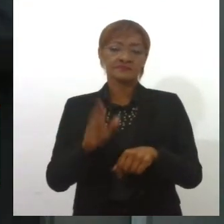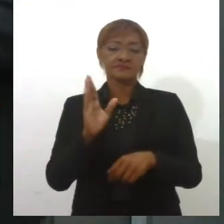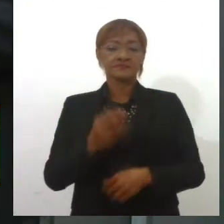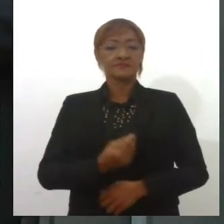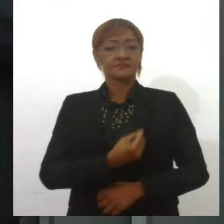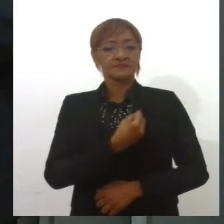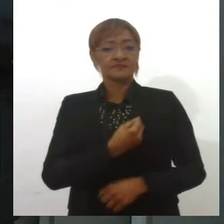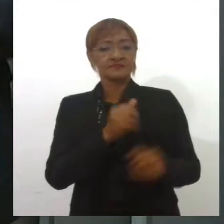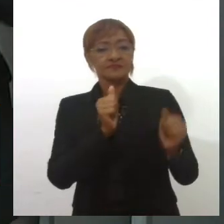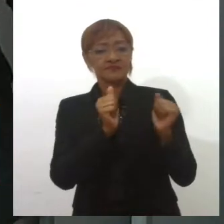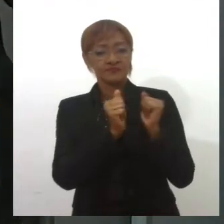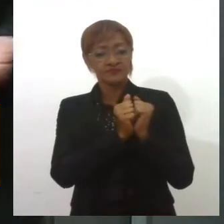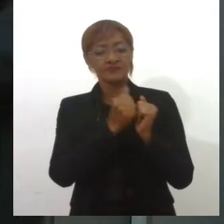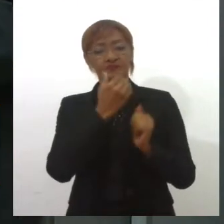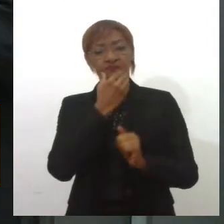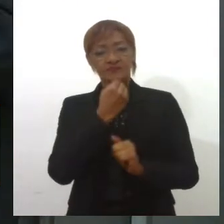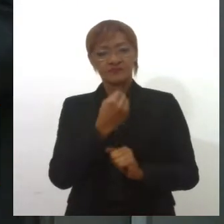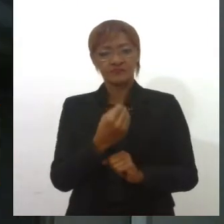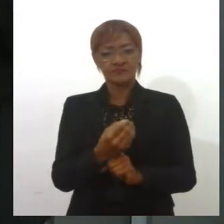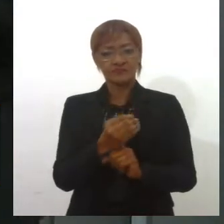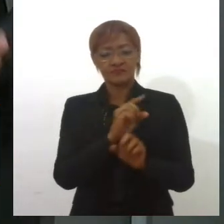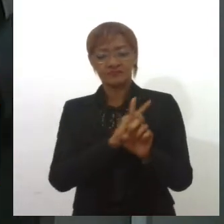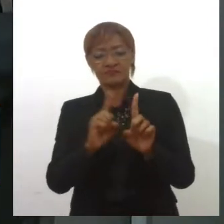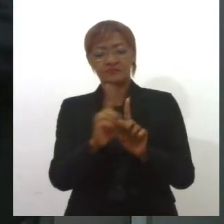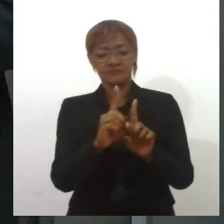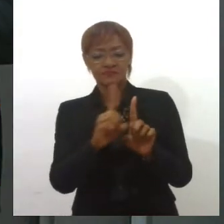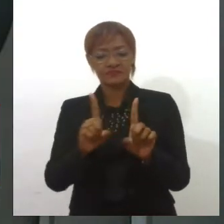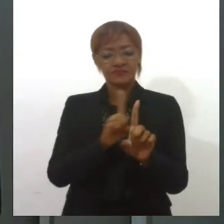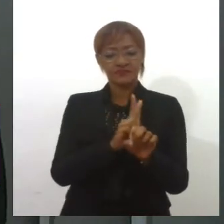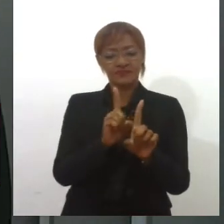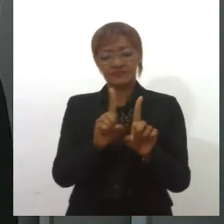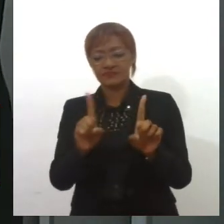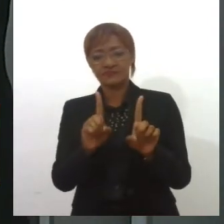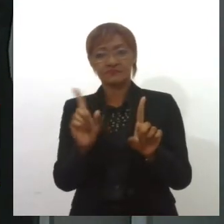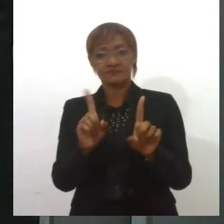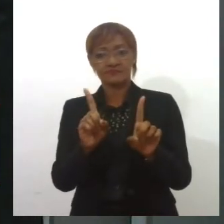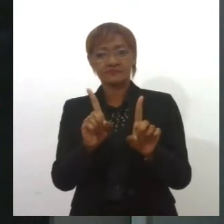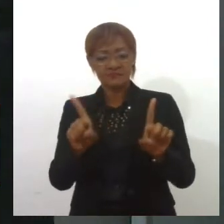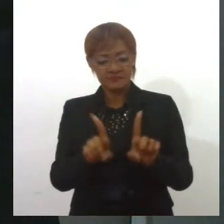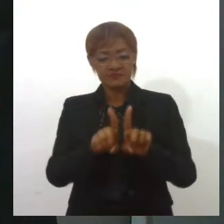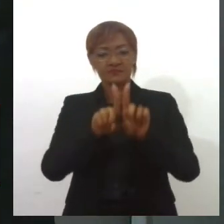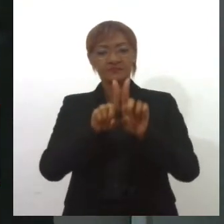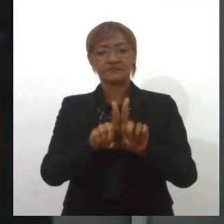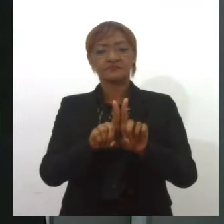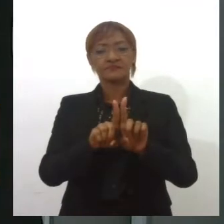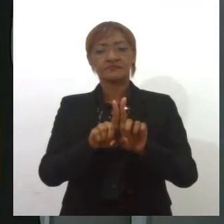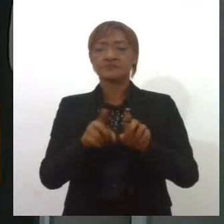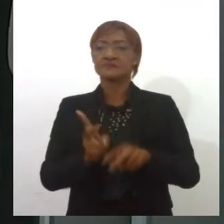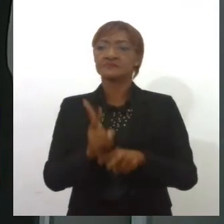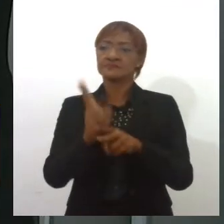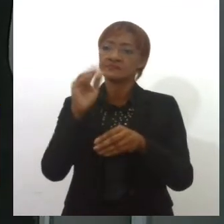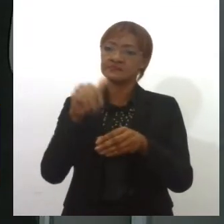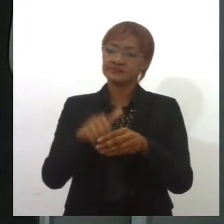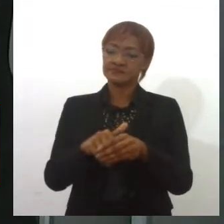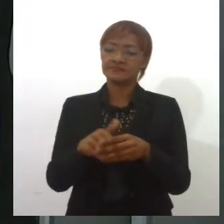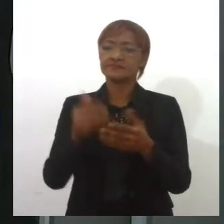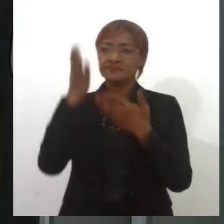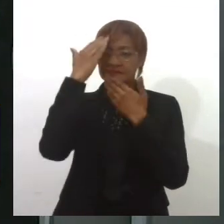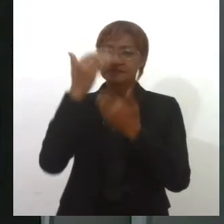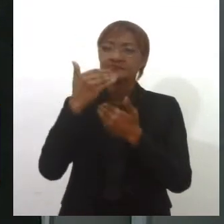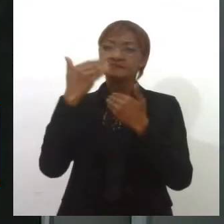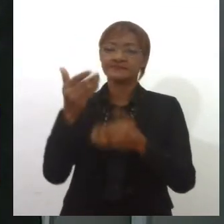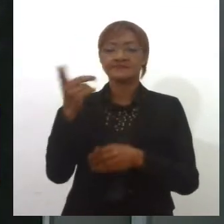ao lado do homem, não à frente, não atrás, mas sempre ao lado, participando das discussões. Eu quero agradecer sua participação mais uma